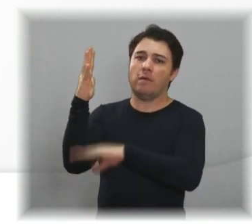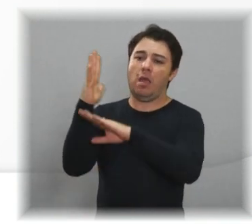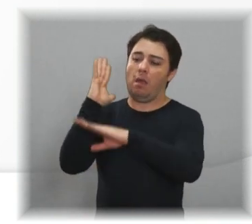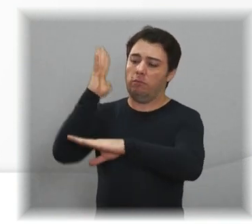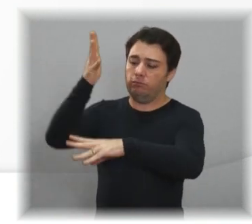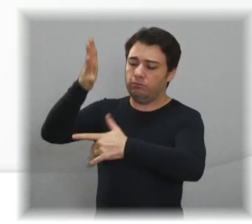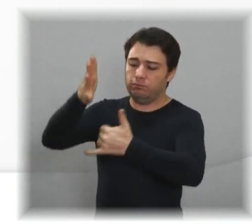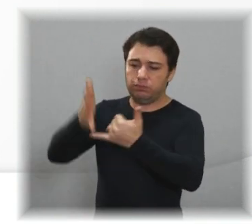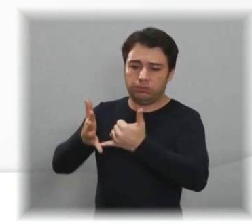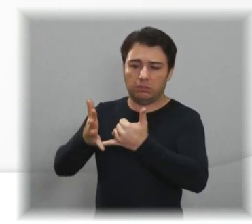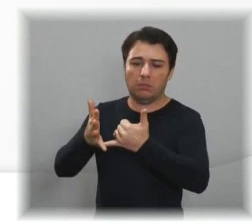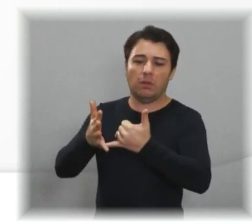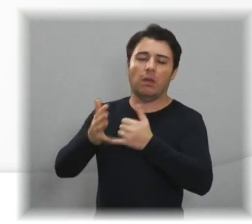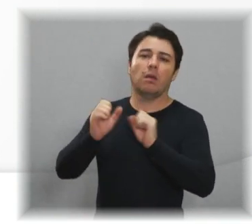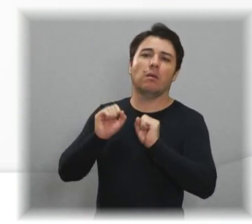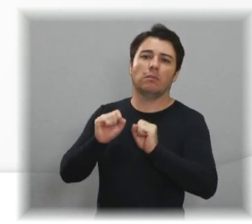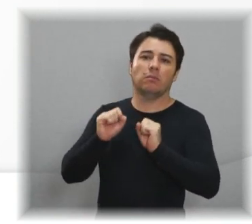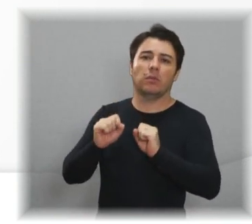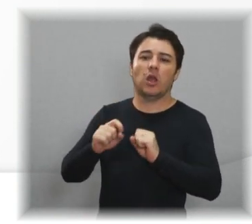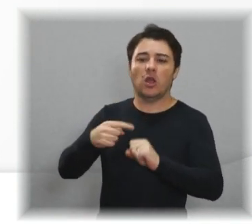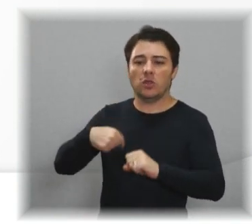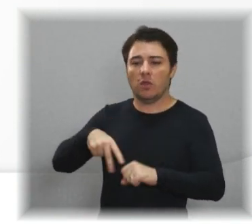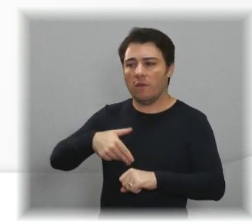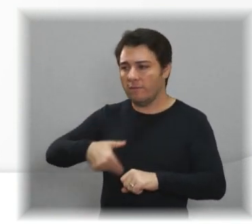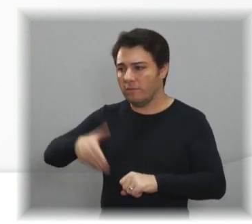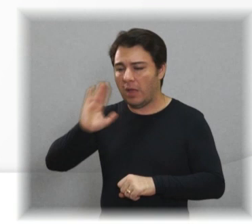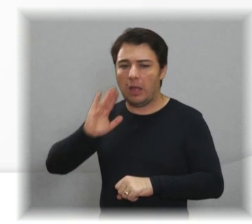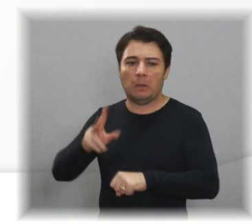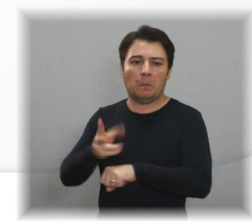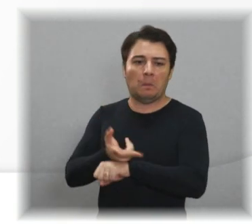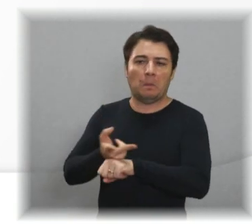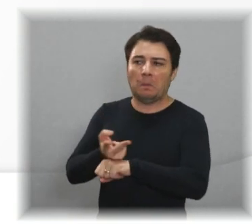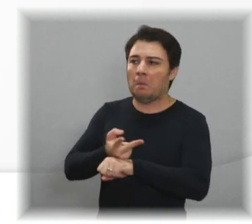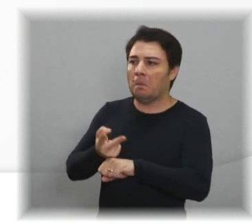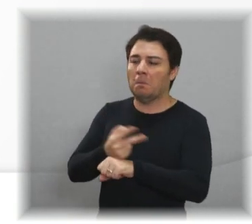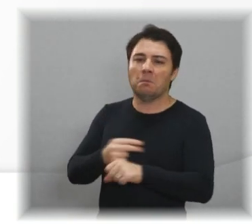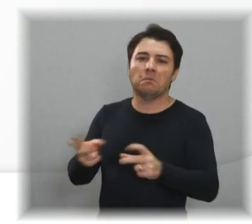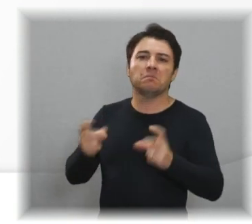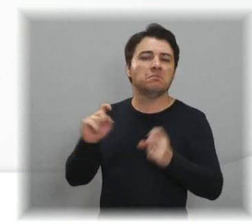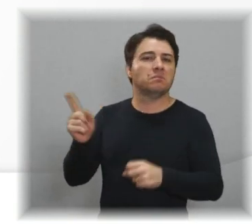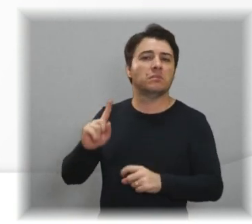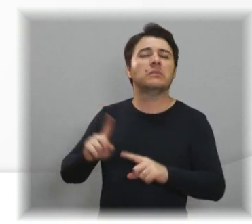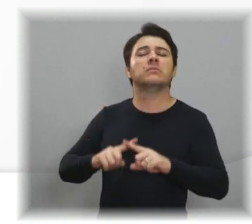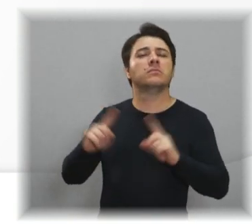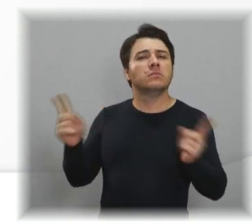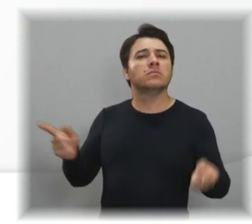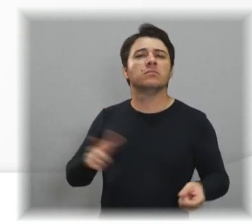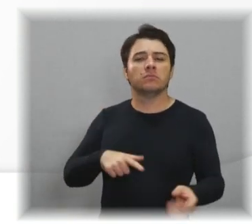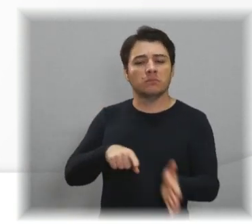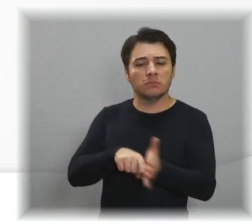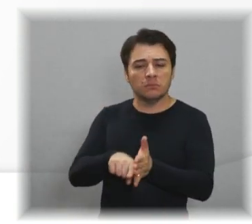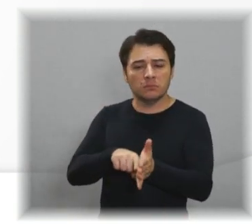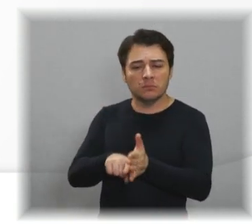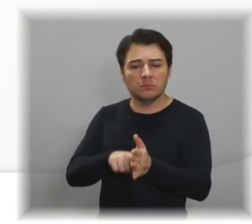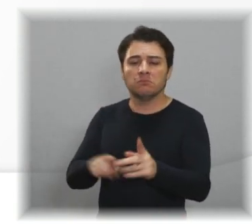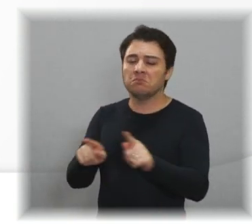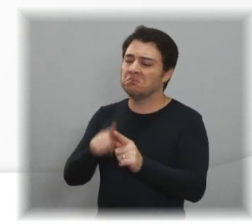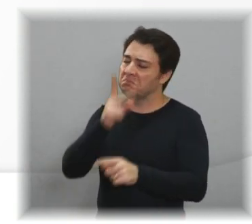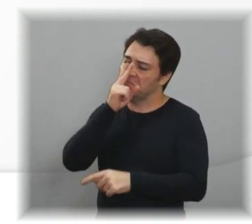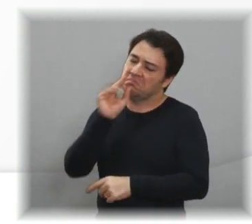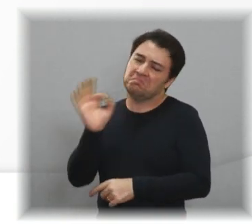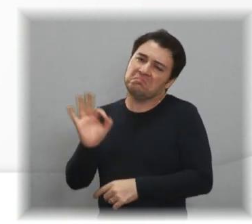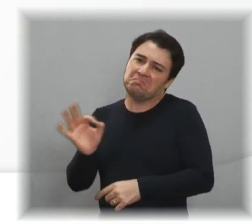desligou e a inventou caiu no chão a gente passou inspecionando no identificou então tem casos que a gente inspeciona e cava não